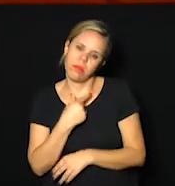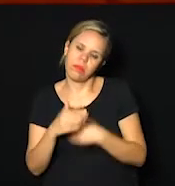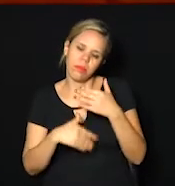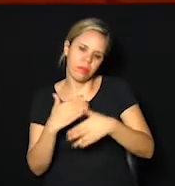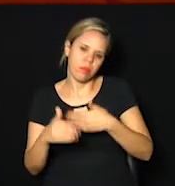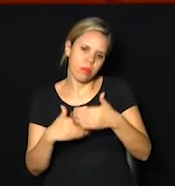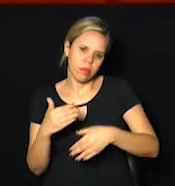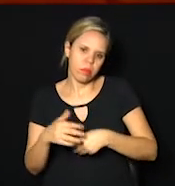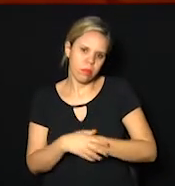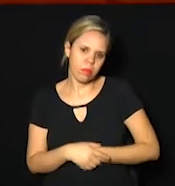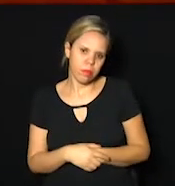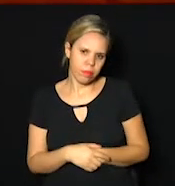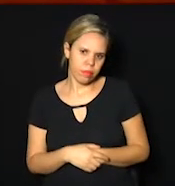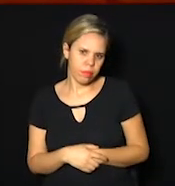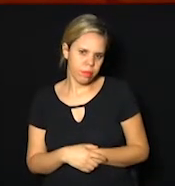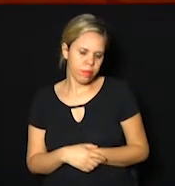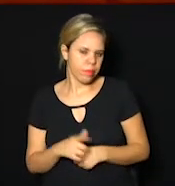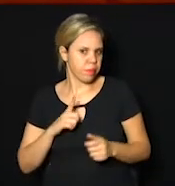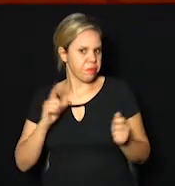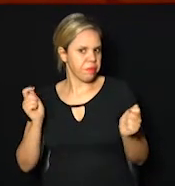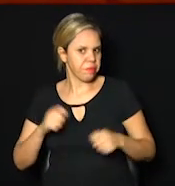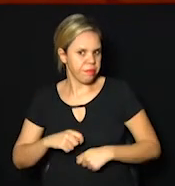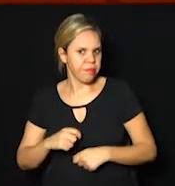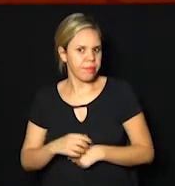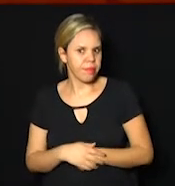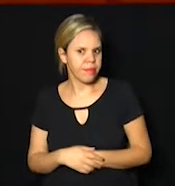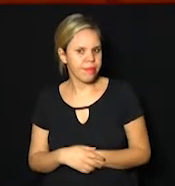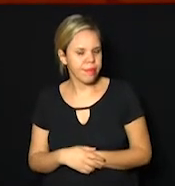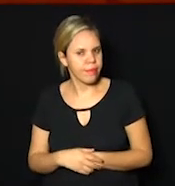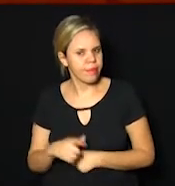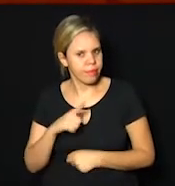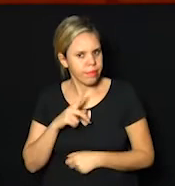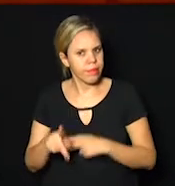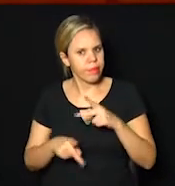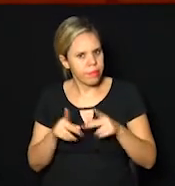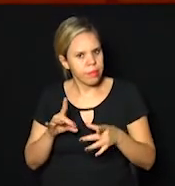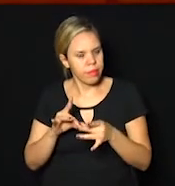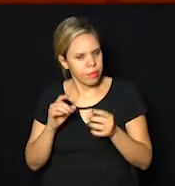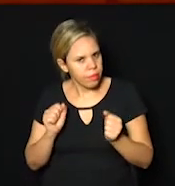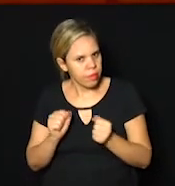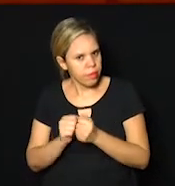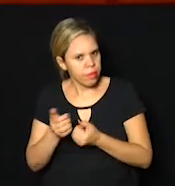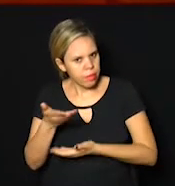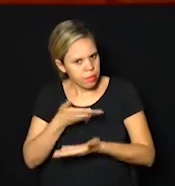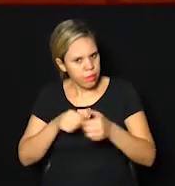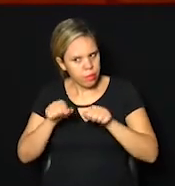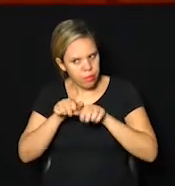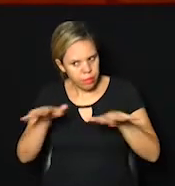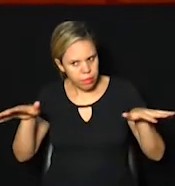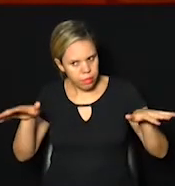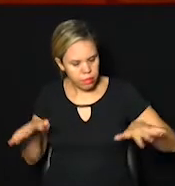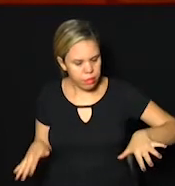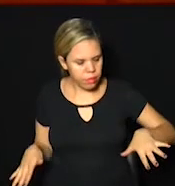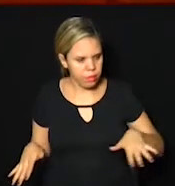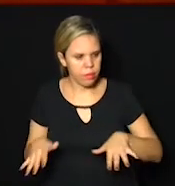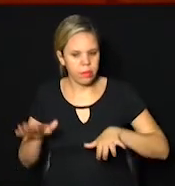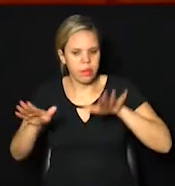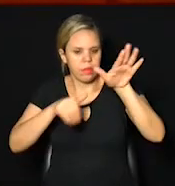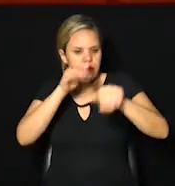consequentemente, a possibilidade que você tem de ter essas pessoas compartilhando a história, chamando gente